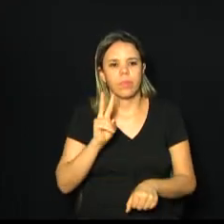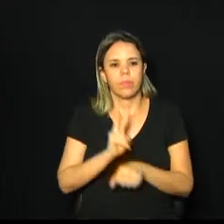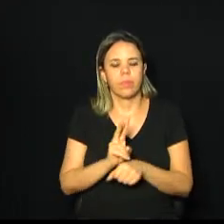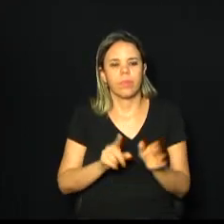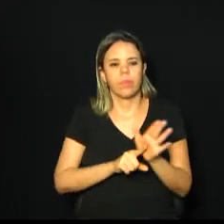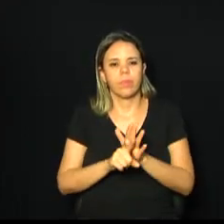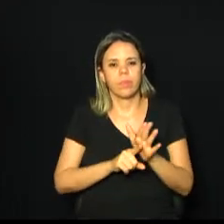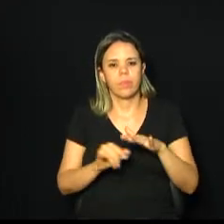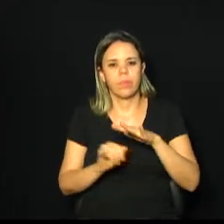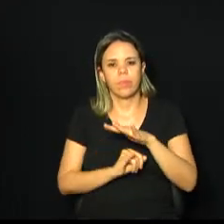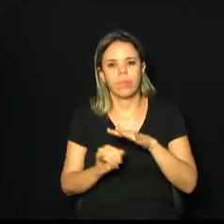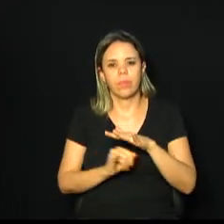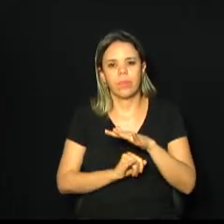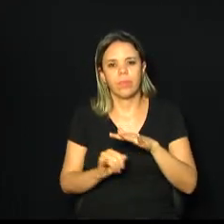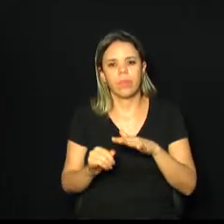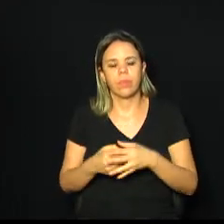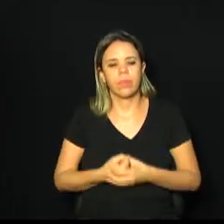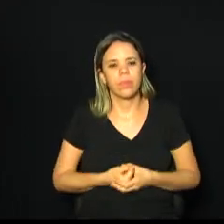que é a entidade